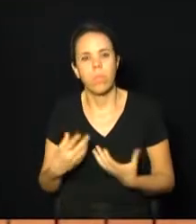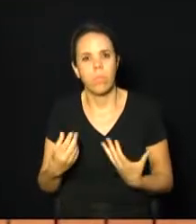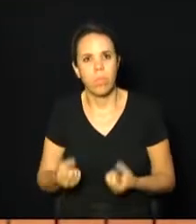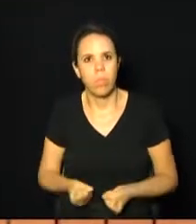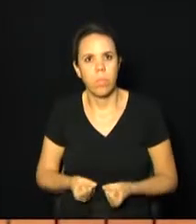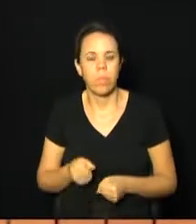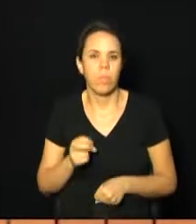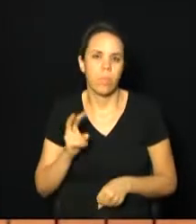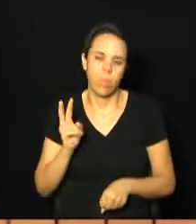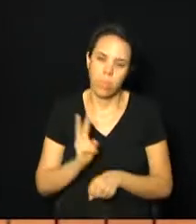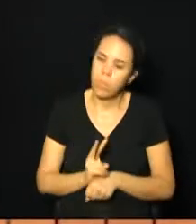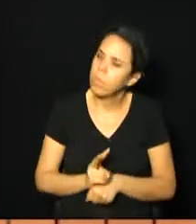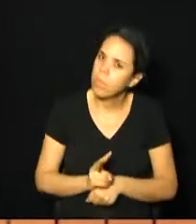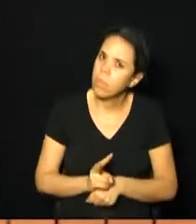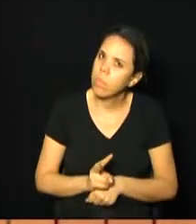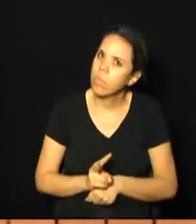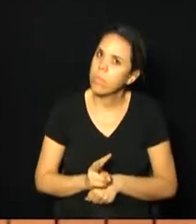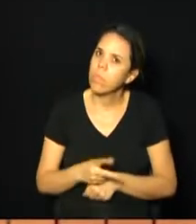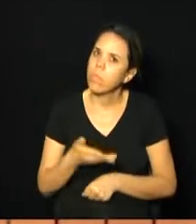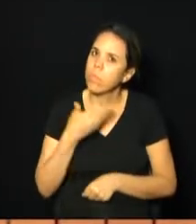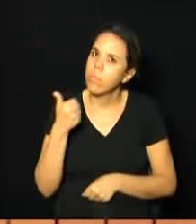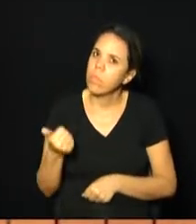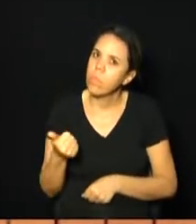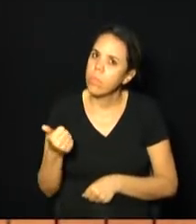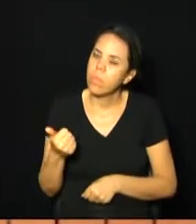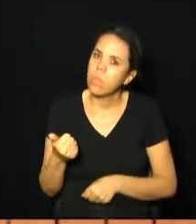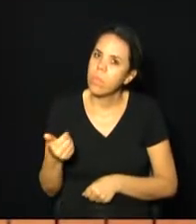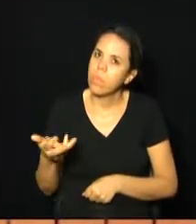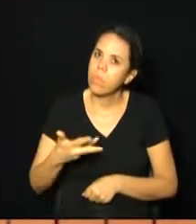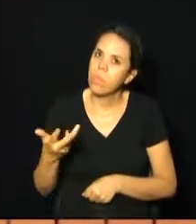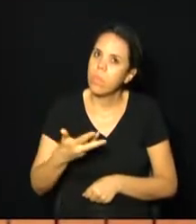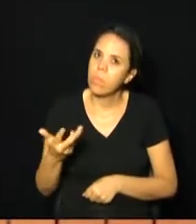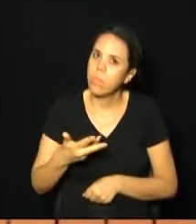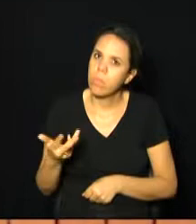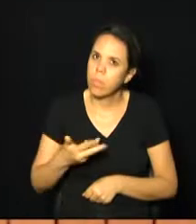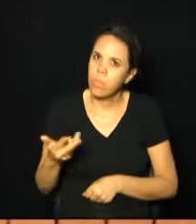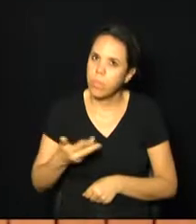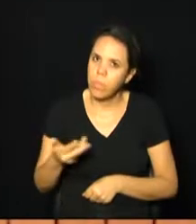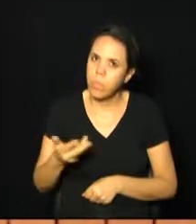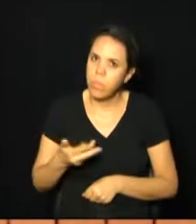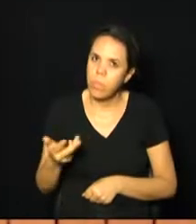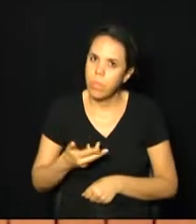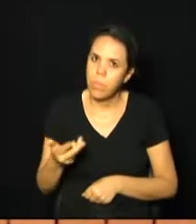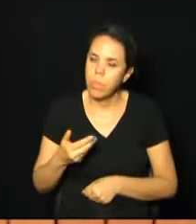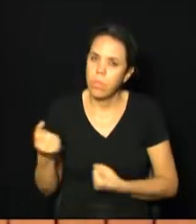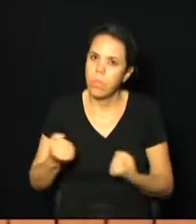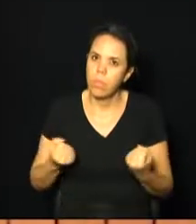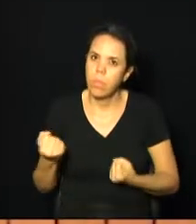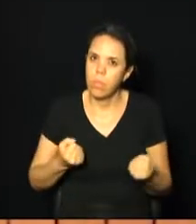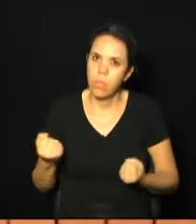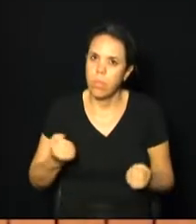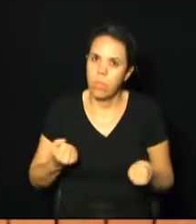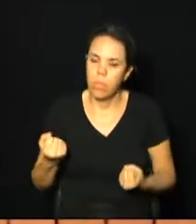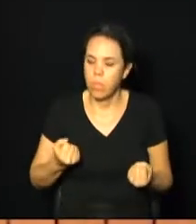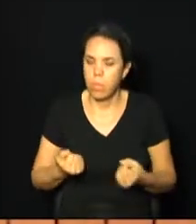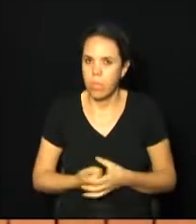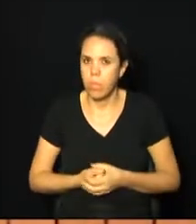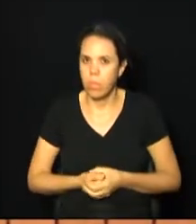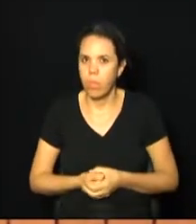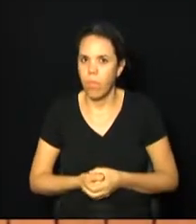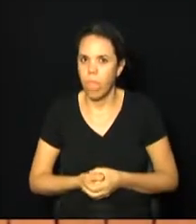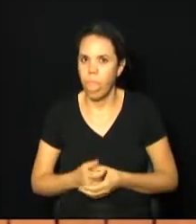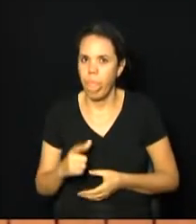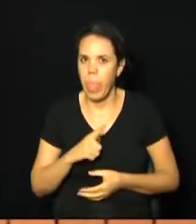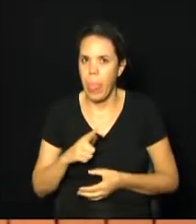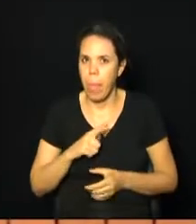para cuidar dela melhor, mas a velocidade que os carros